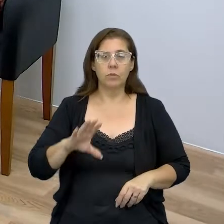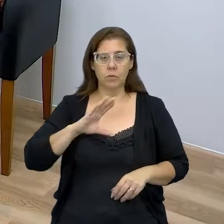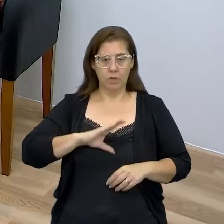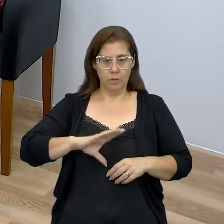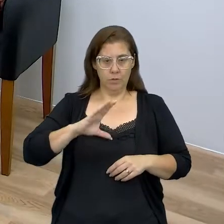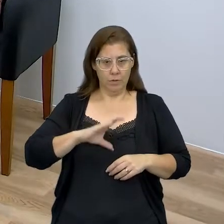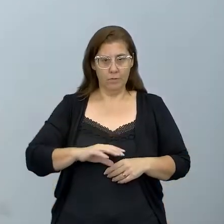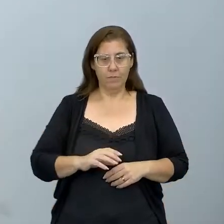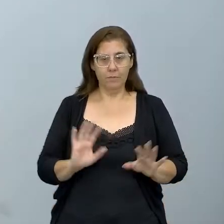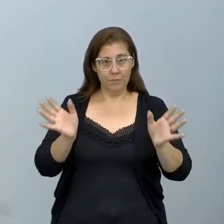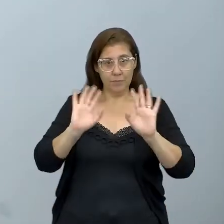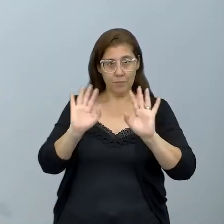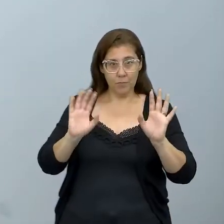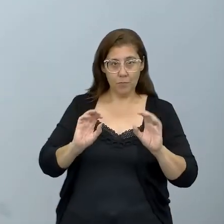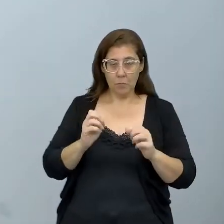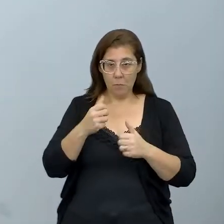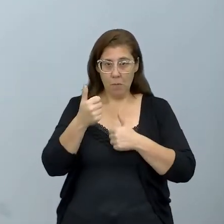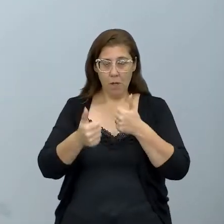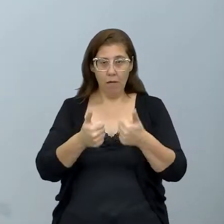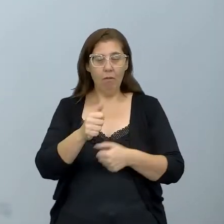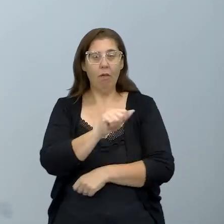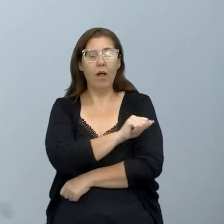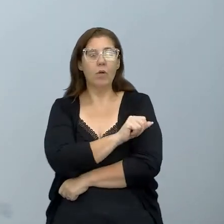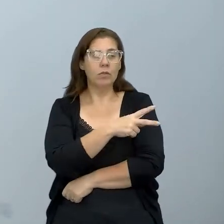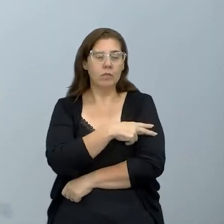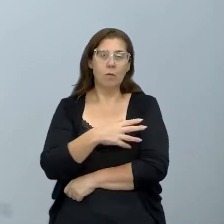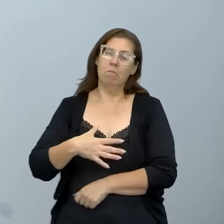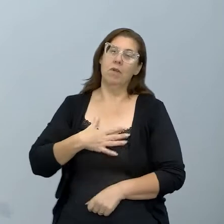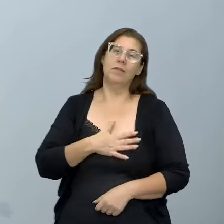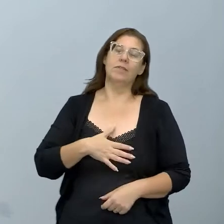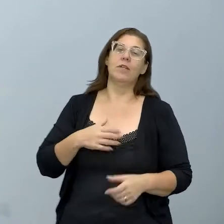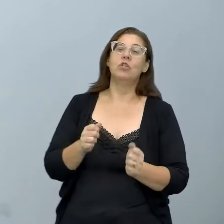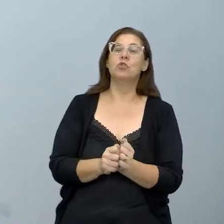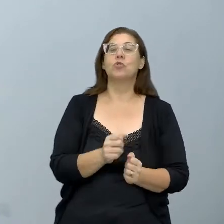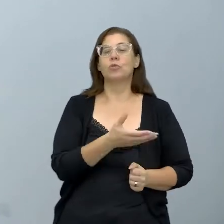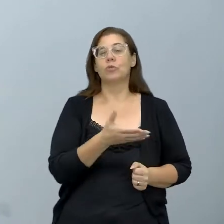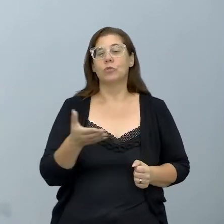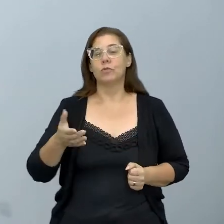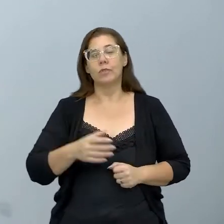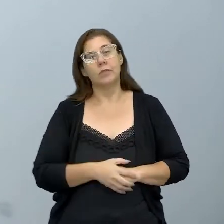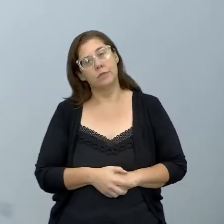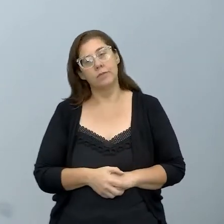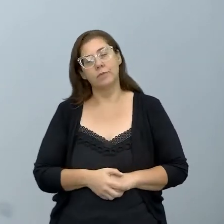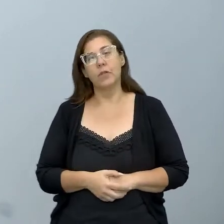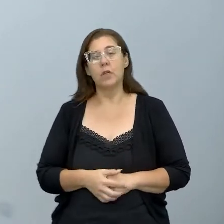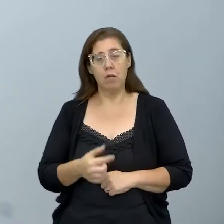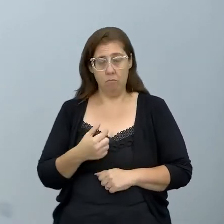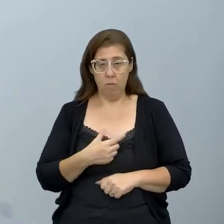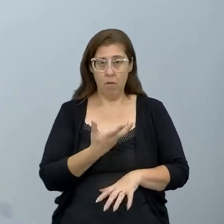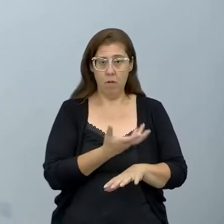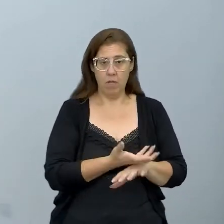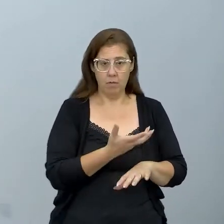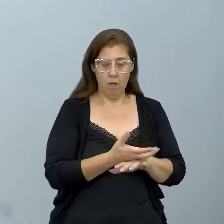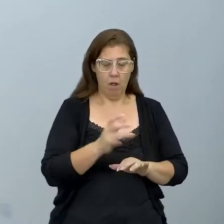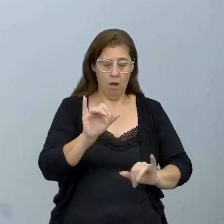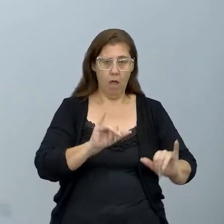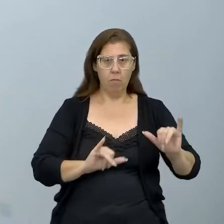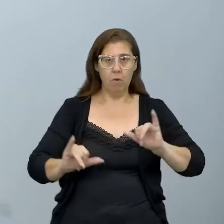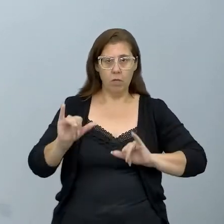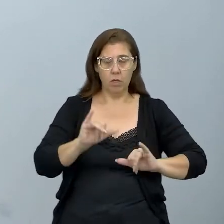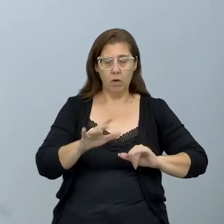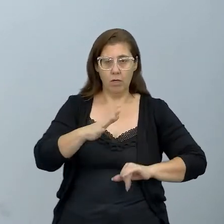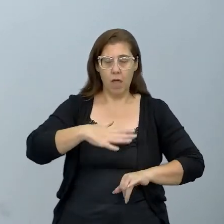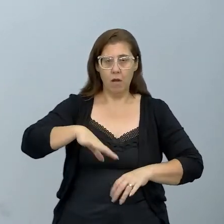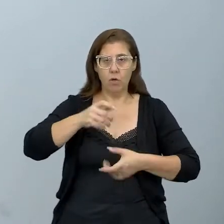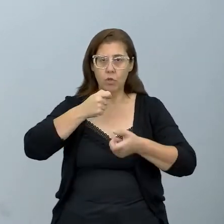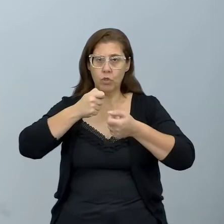portuguesa. Olá a todos os estudantes da segunda série, que prazer estar aqui, Vivi, com você. É o meu componente, é o Laboratório de Produção